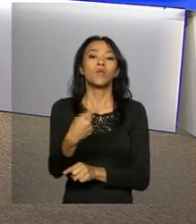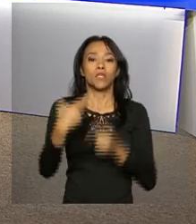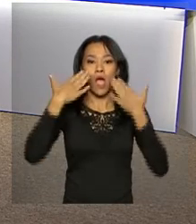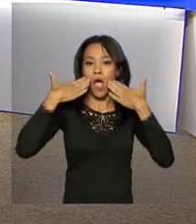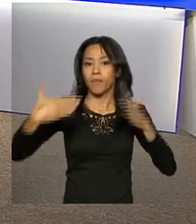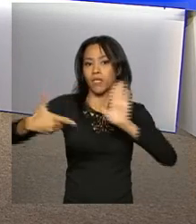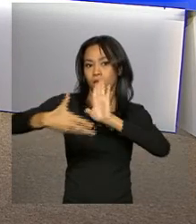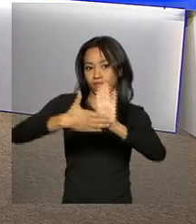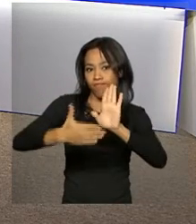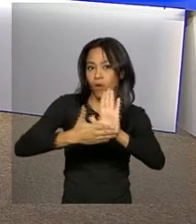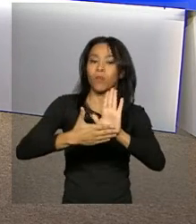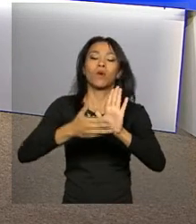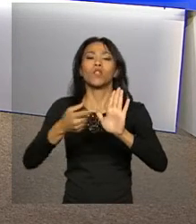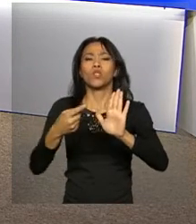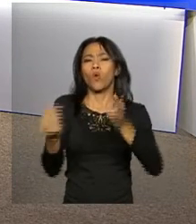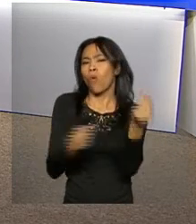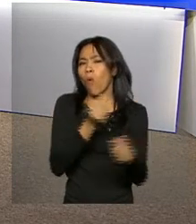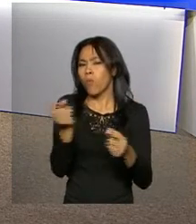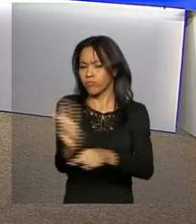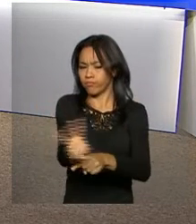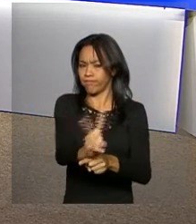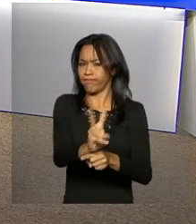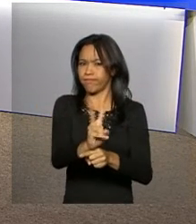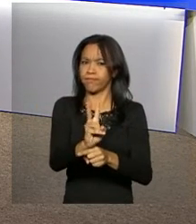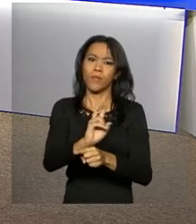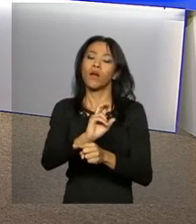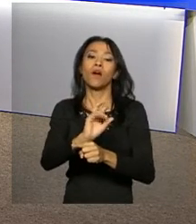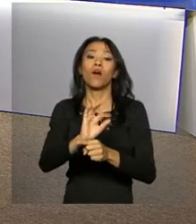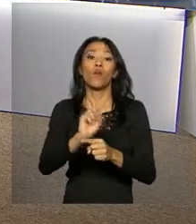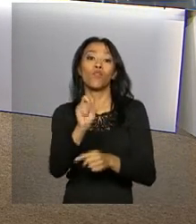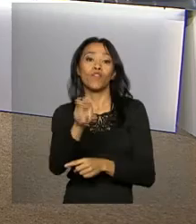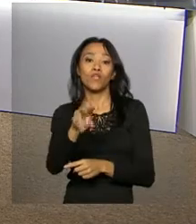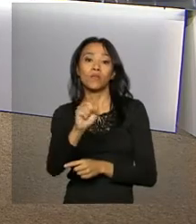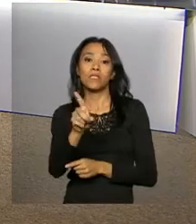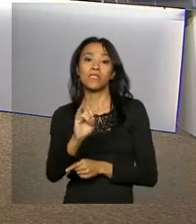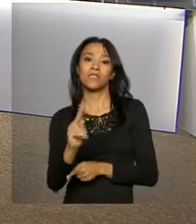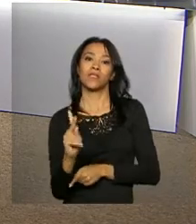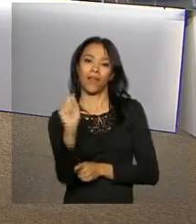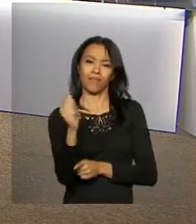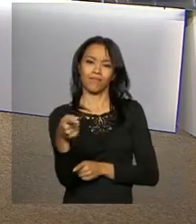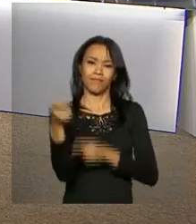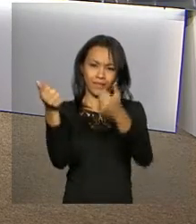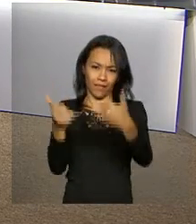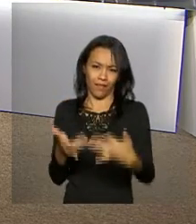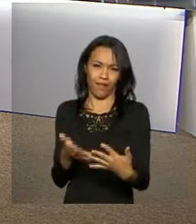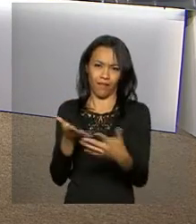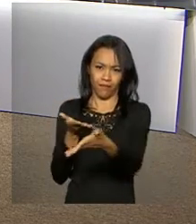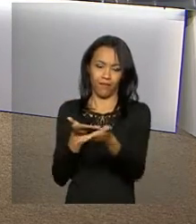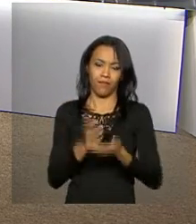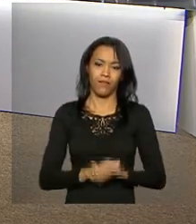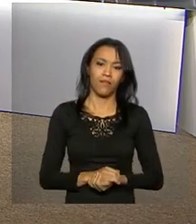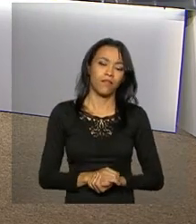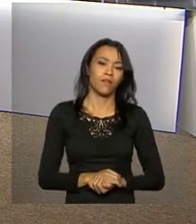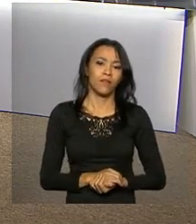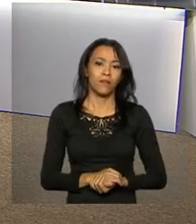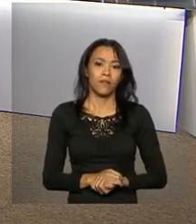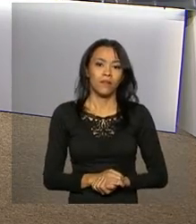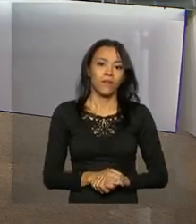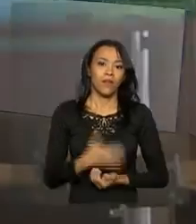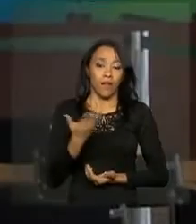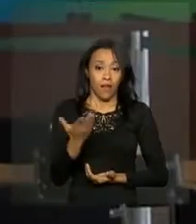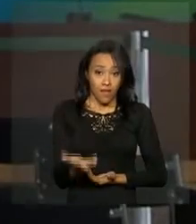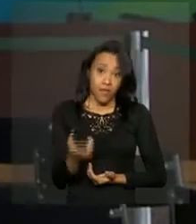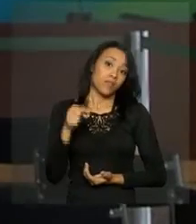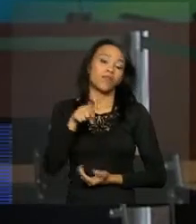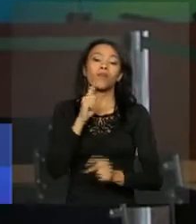orientações para o monitoramento do vírus indica a ana gabriella sales pelos detalhes jaime